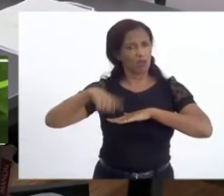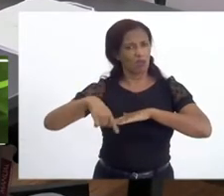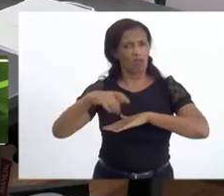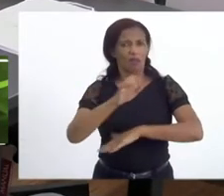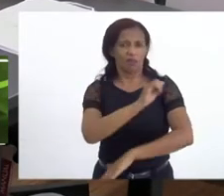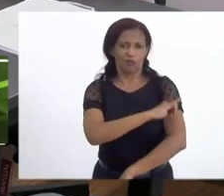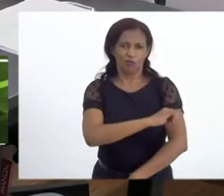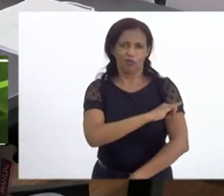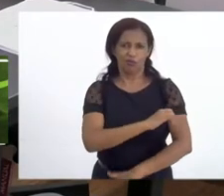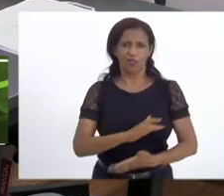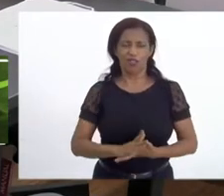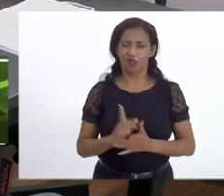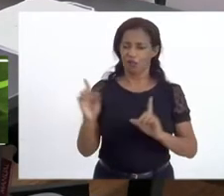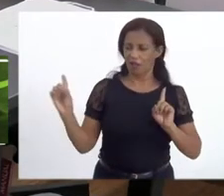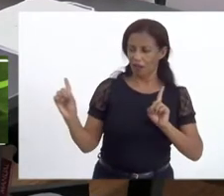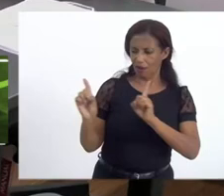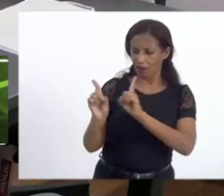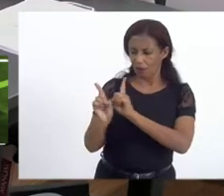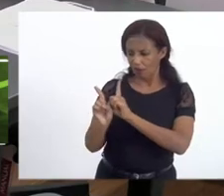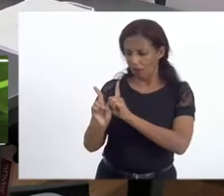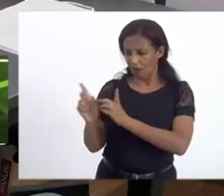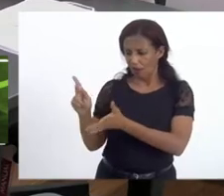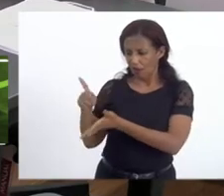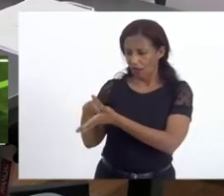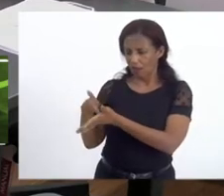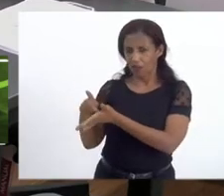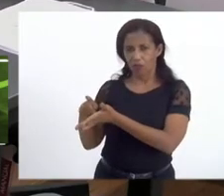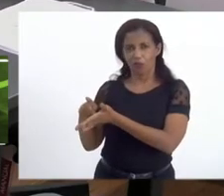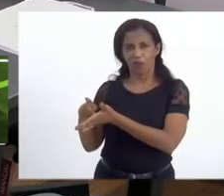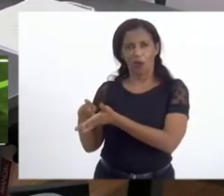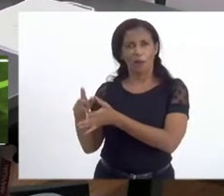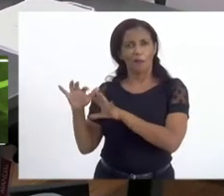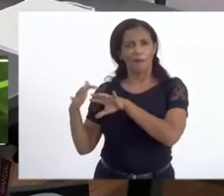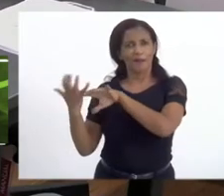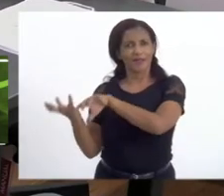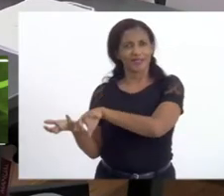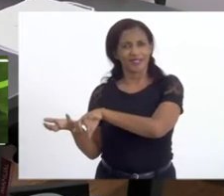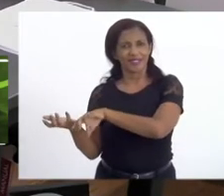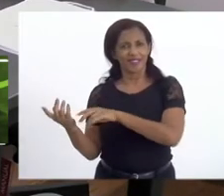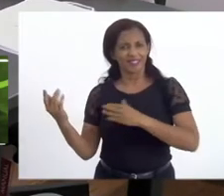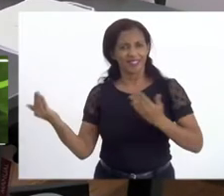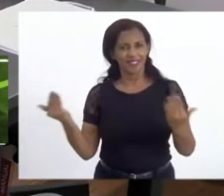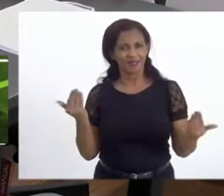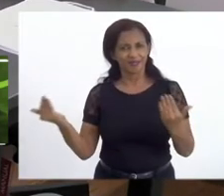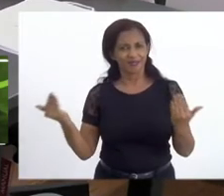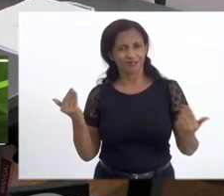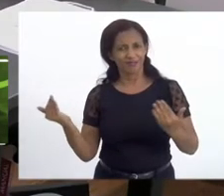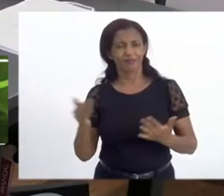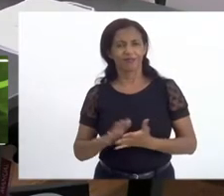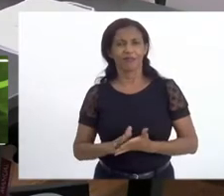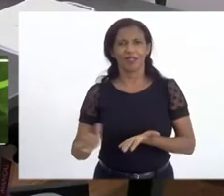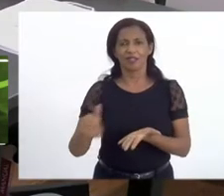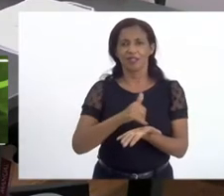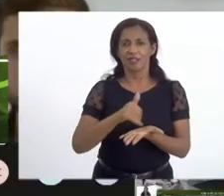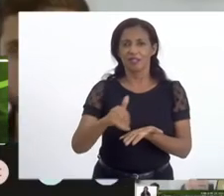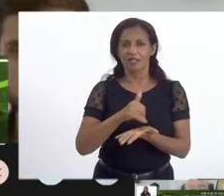Janeiro, e fazendo aproximação com a nossa atual capital federal, que é Brasília. E a